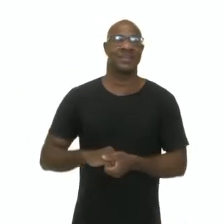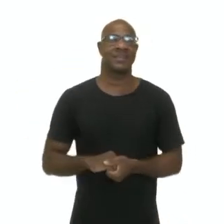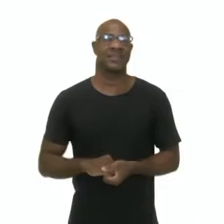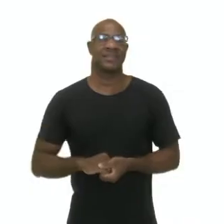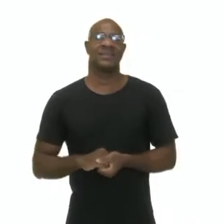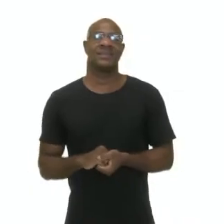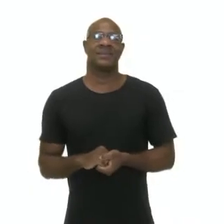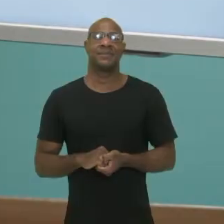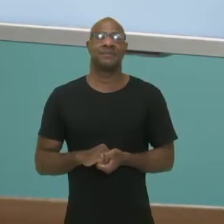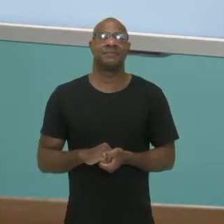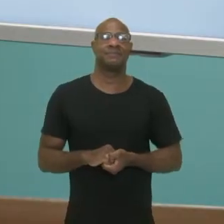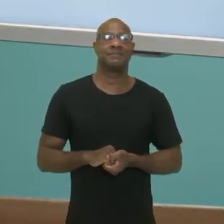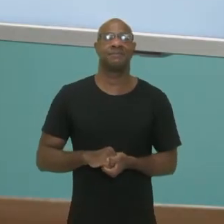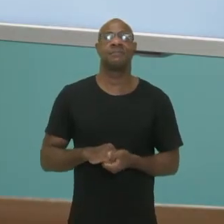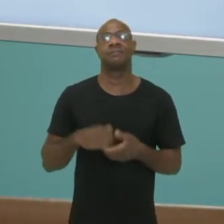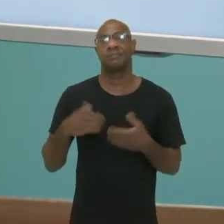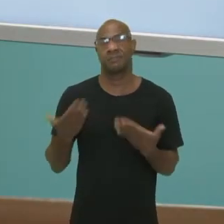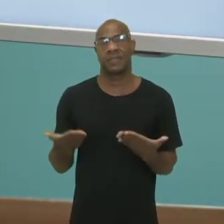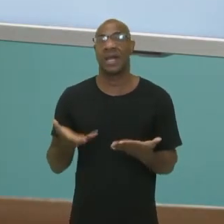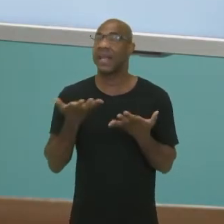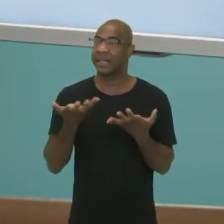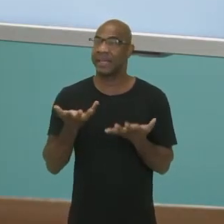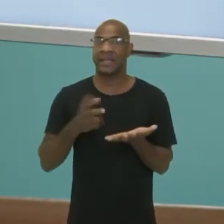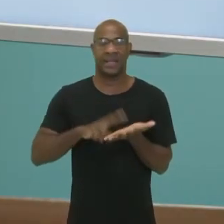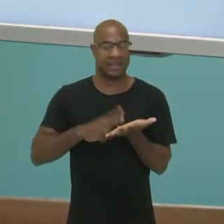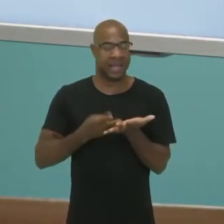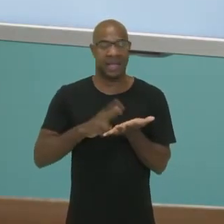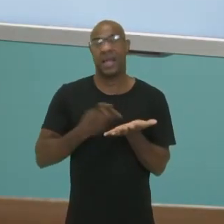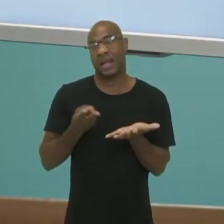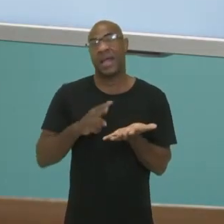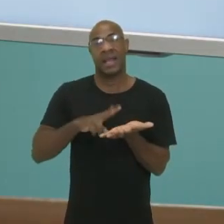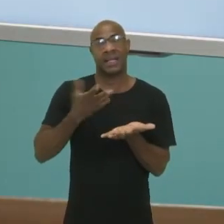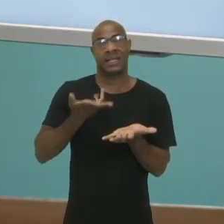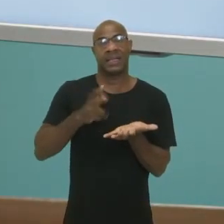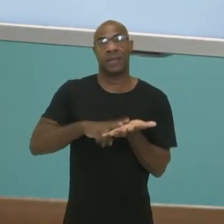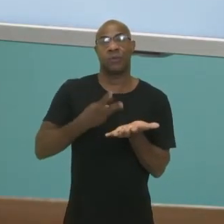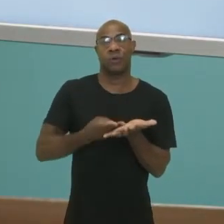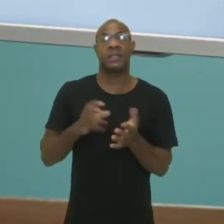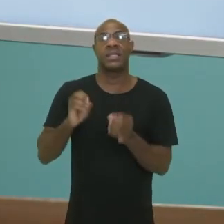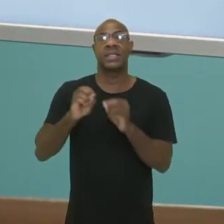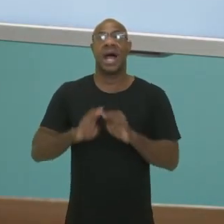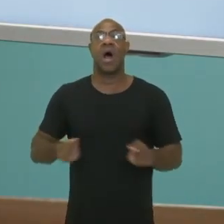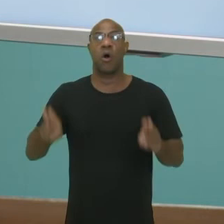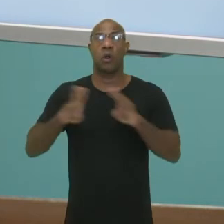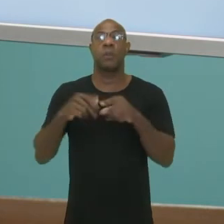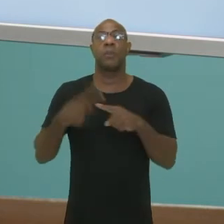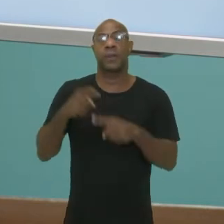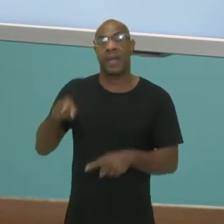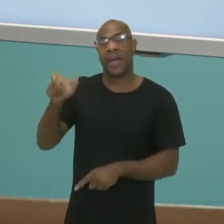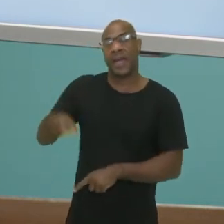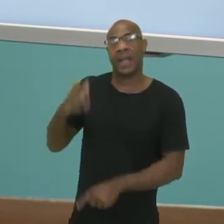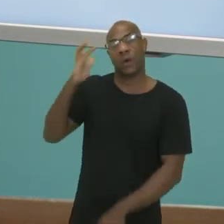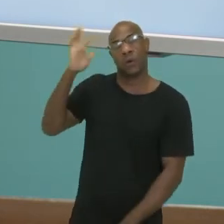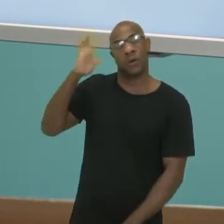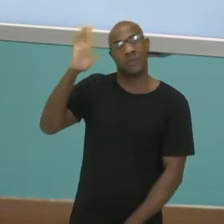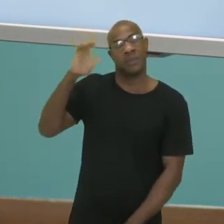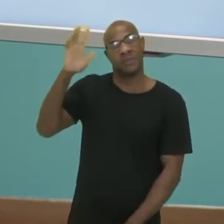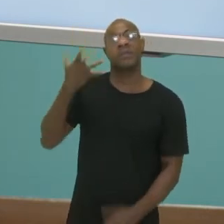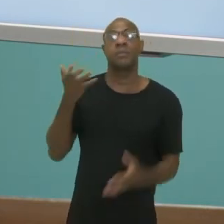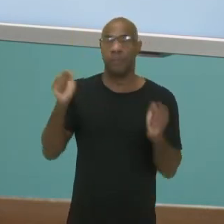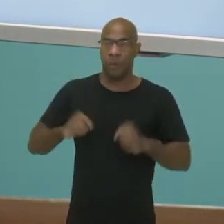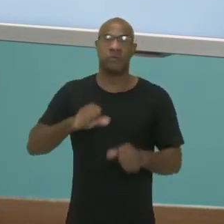mais pacífico. Então, ela quer ser tradutora da ONU justamente porque ela imagina que é uma forma de mudar o mundo. De que